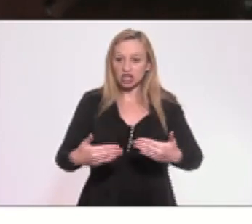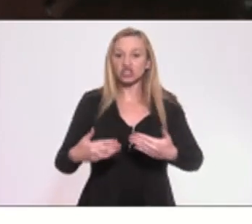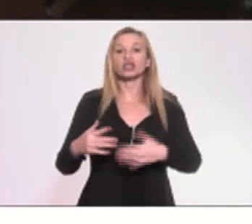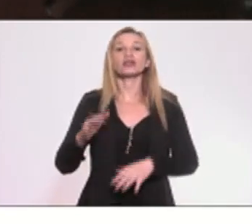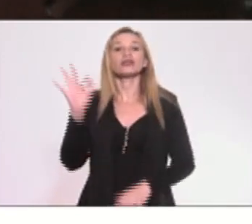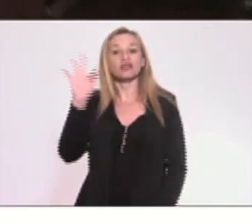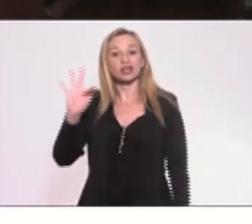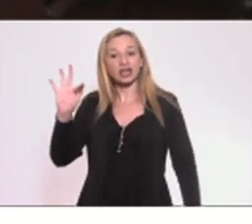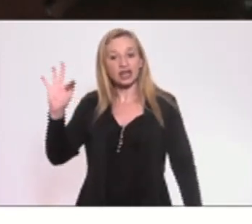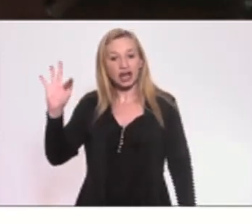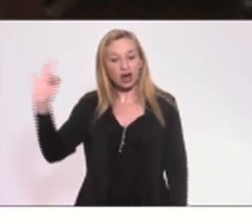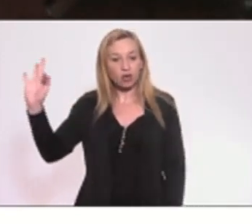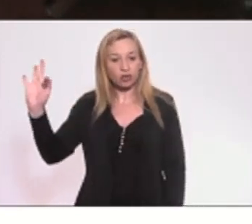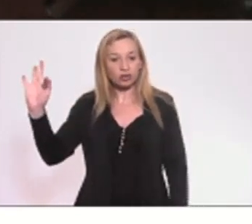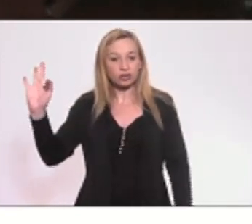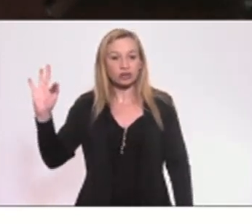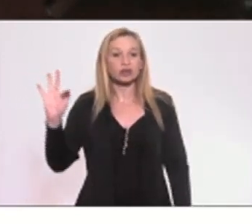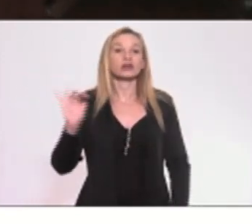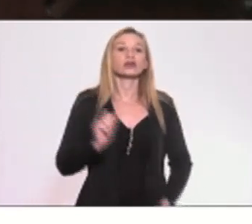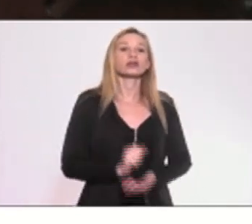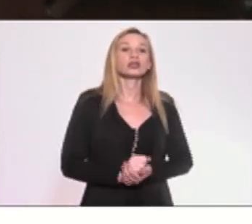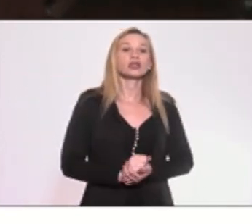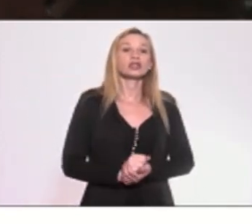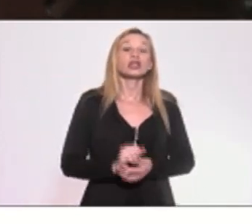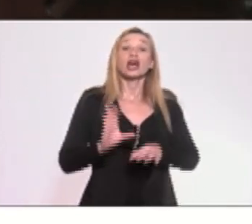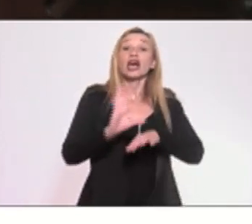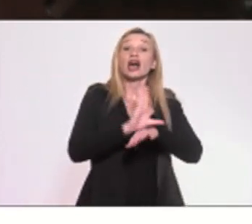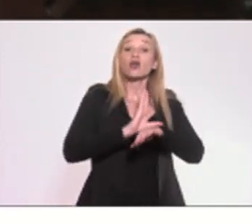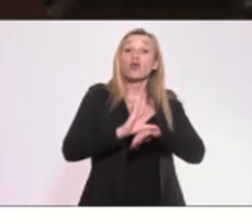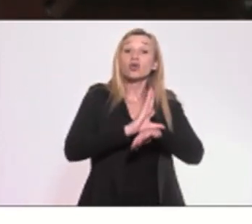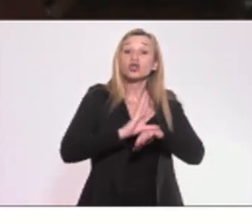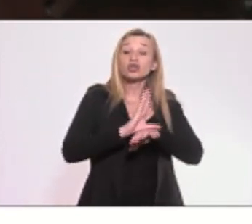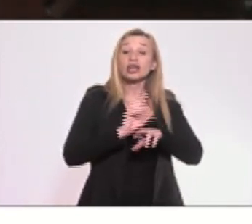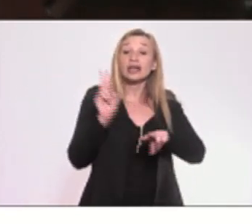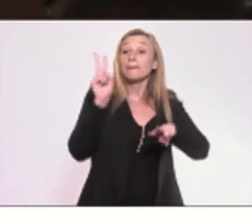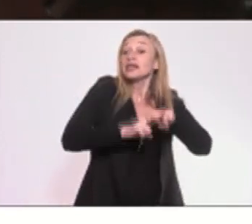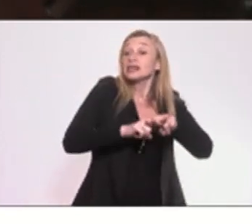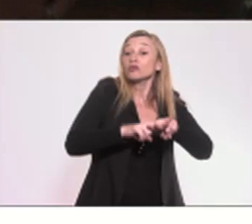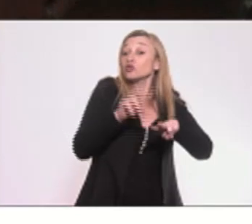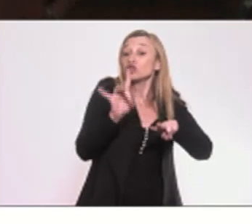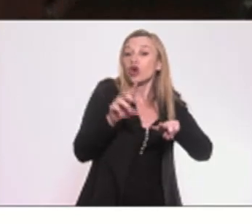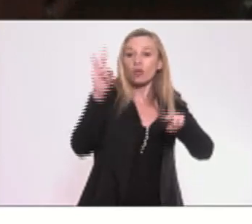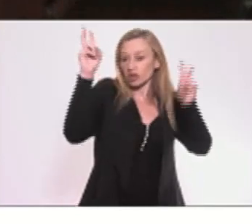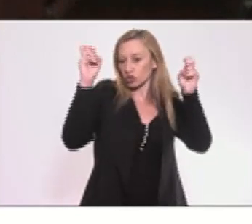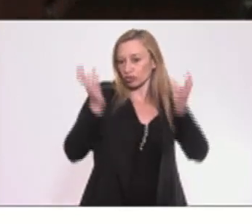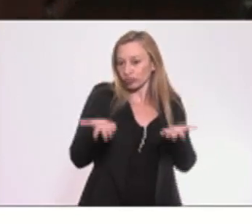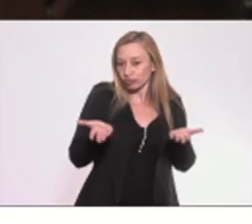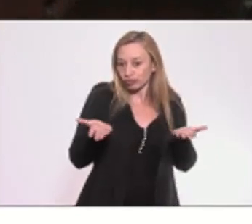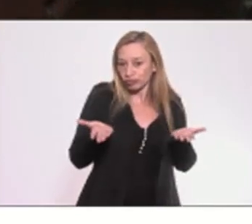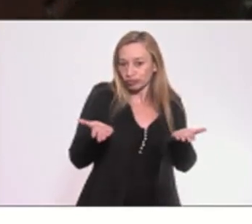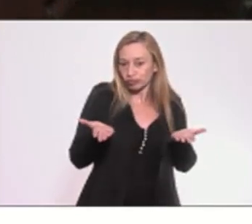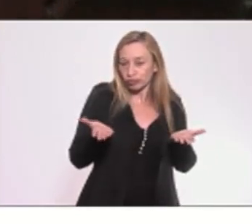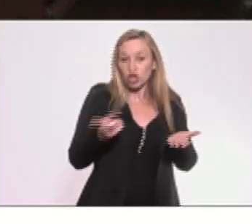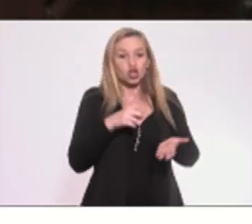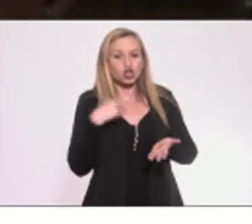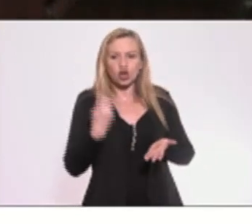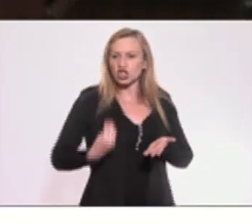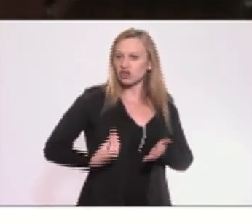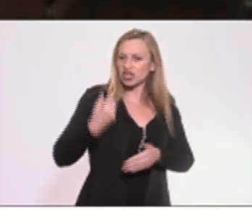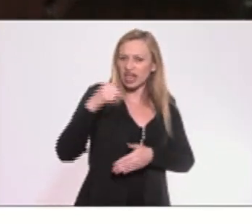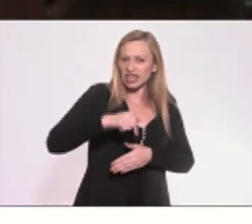Carmen Lúcia, é no tocante à constitucionalidade da prisão. Nós não estamos